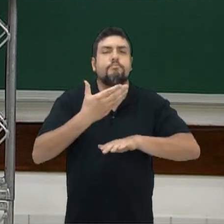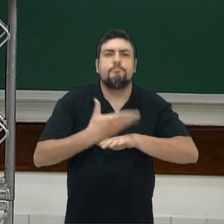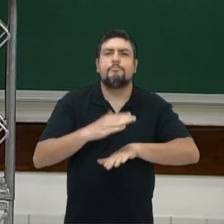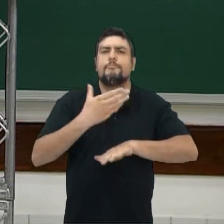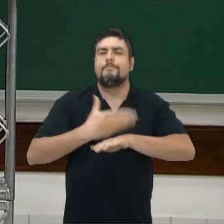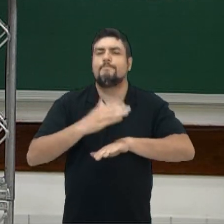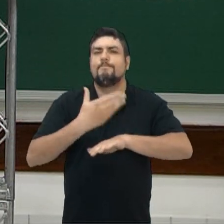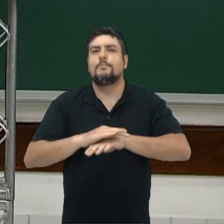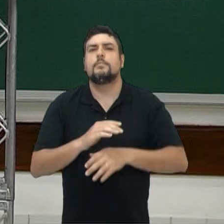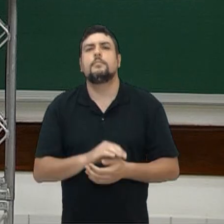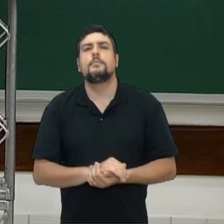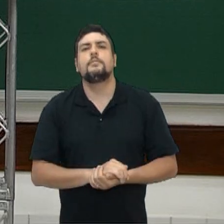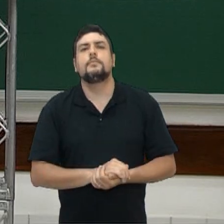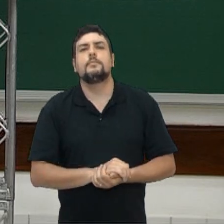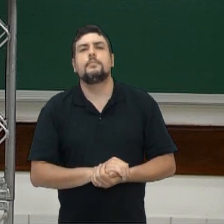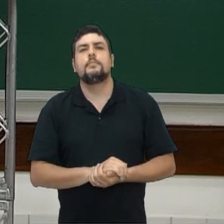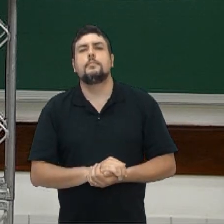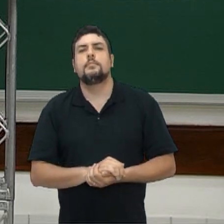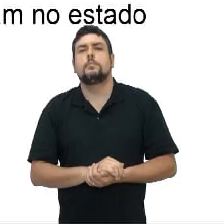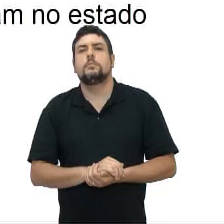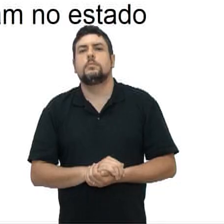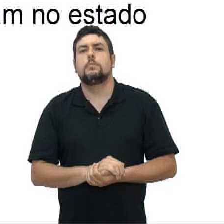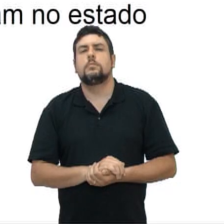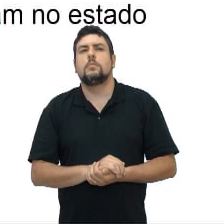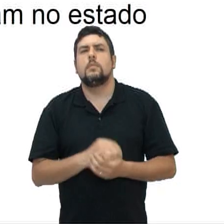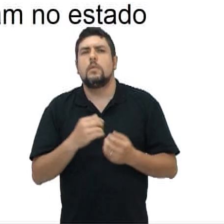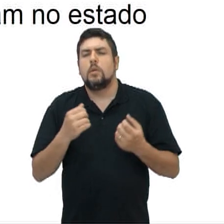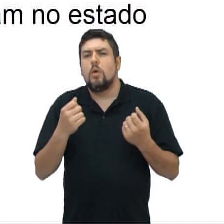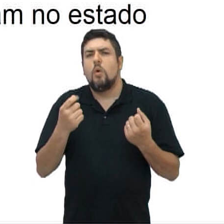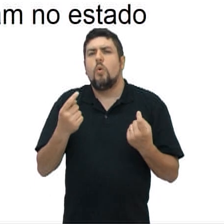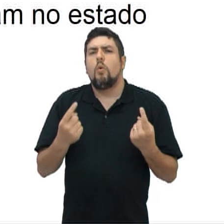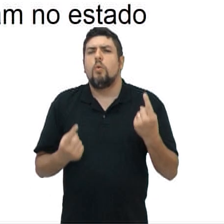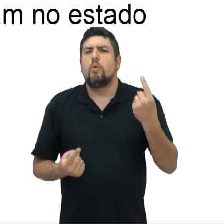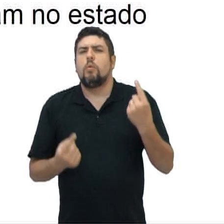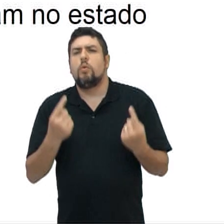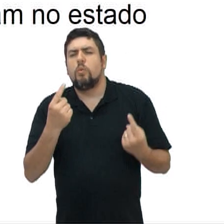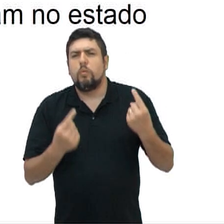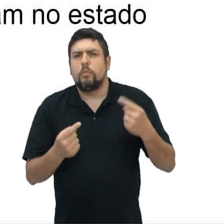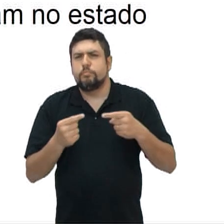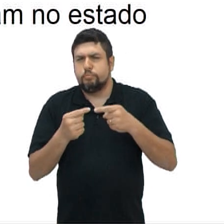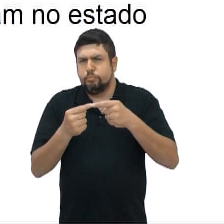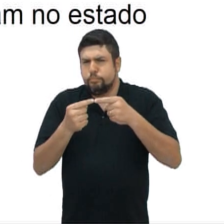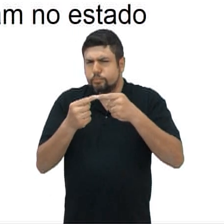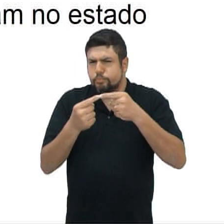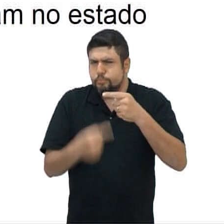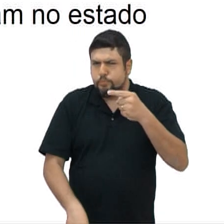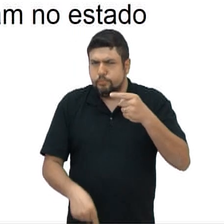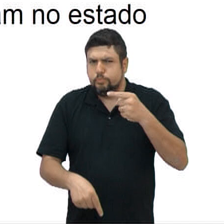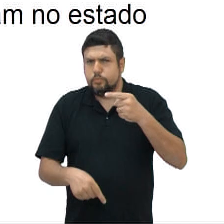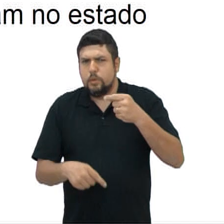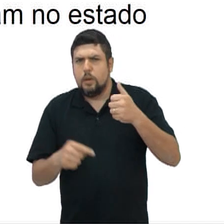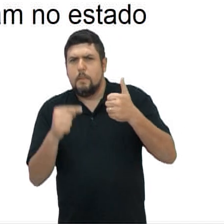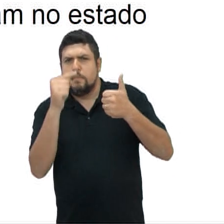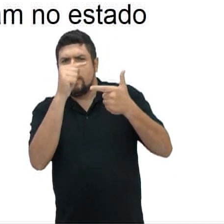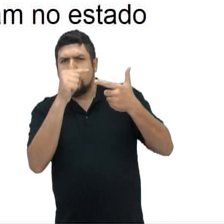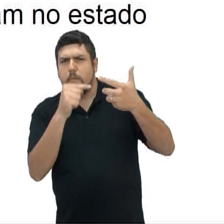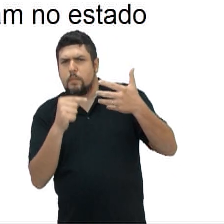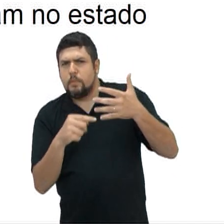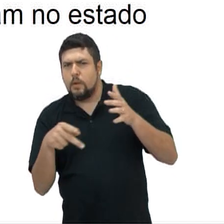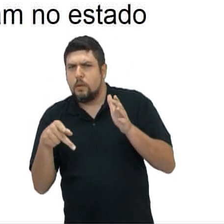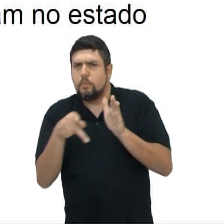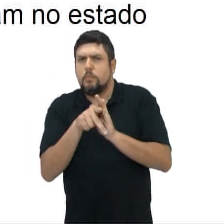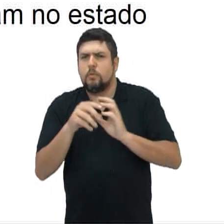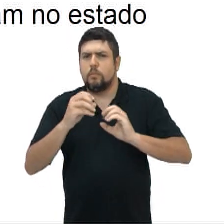para praticar. Qual das alternativas abaixo não corresponde a uma propriedade dos compostos